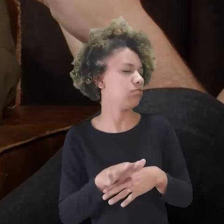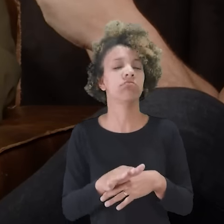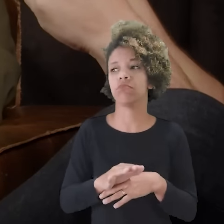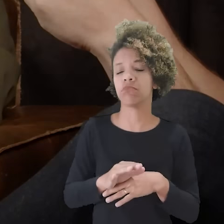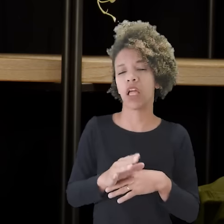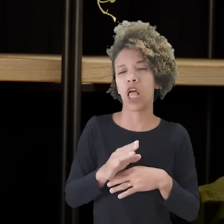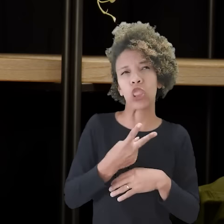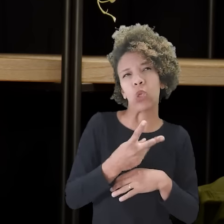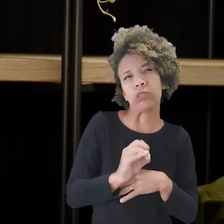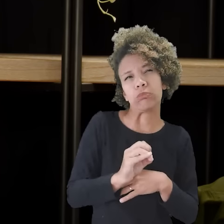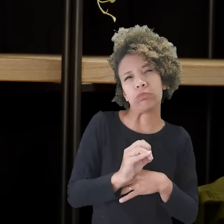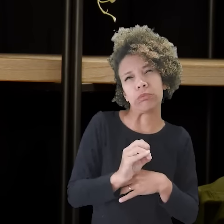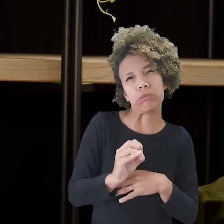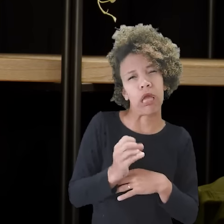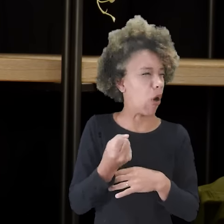ali